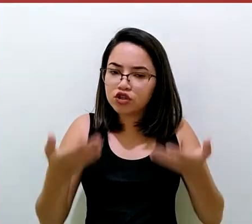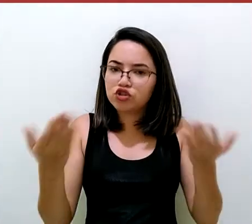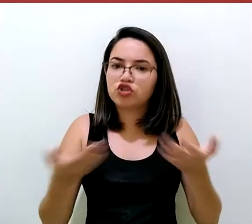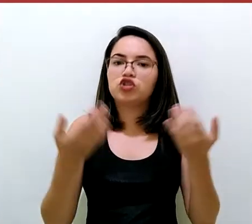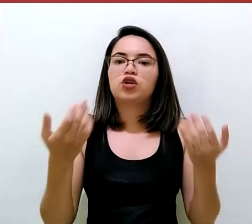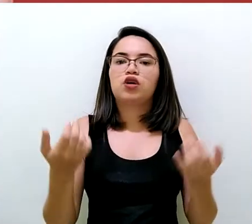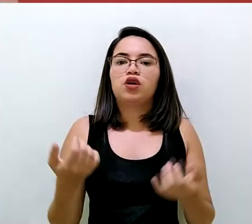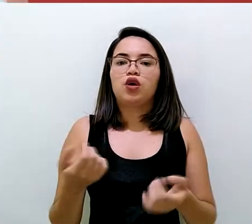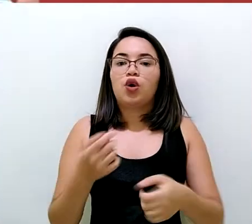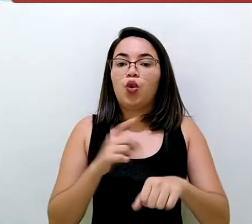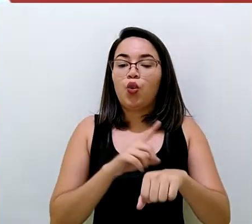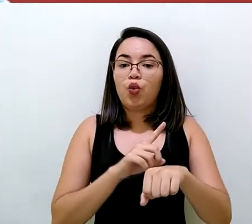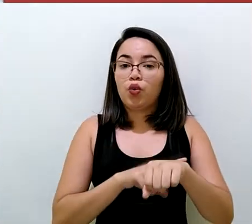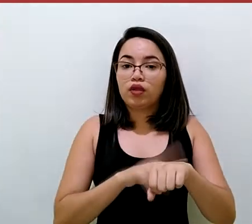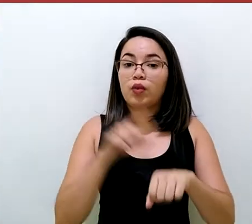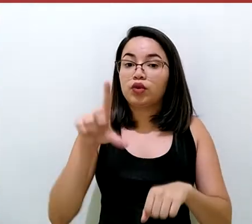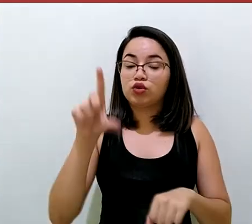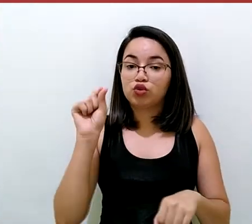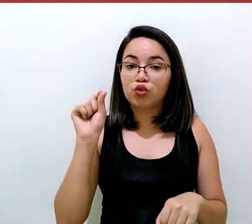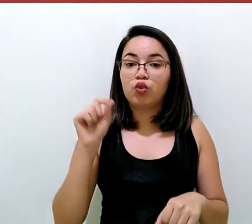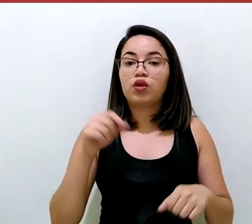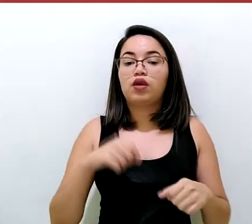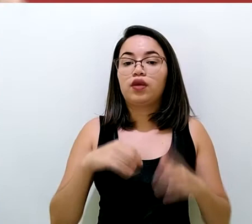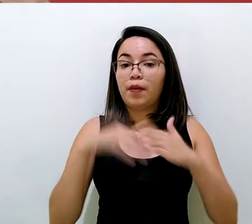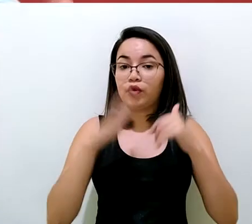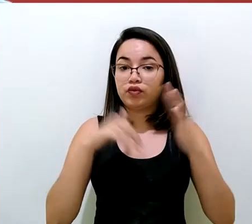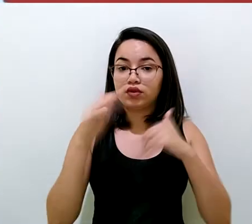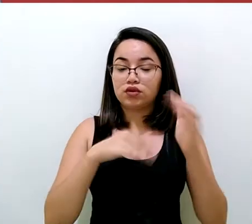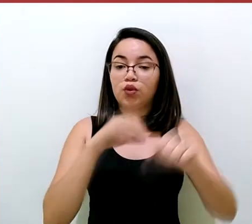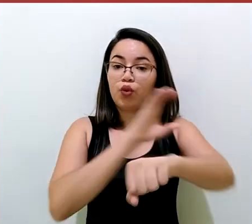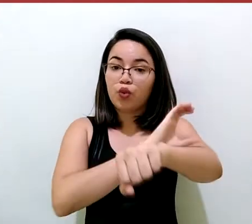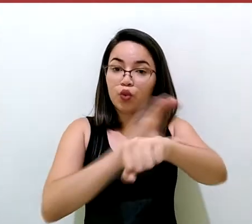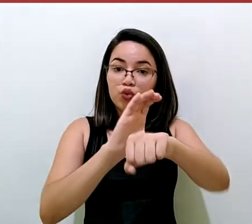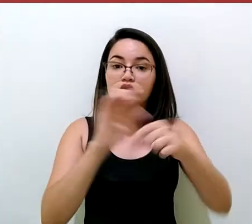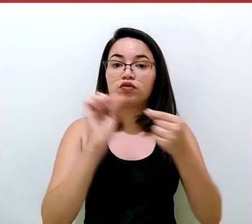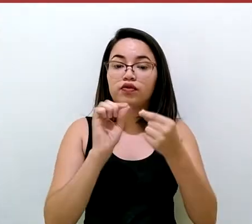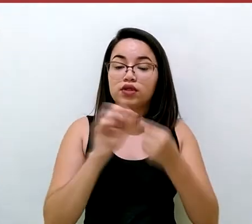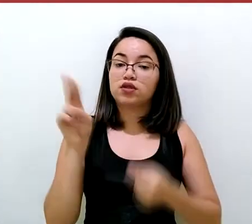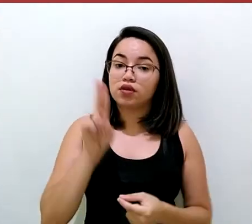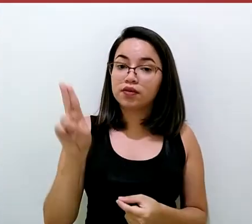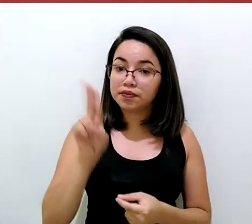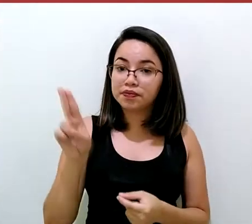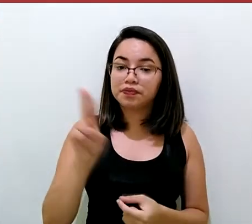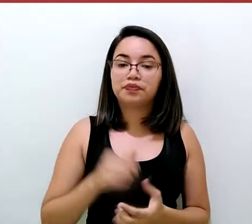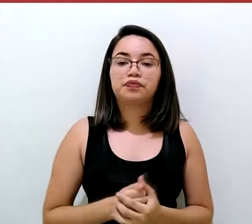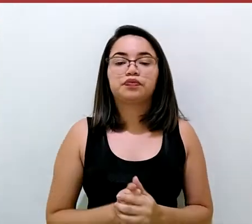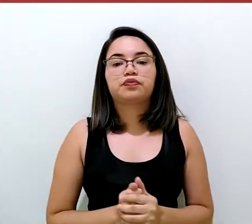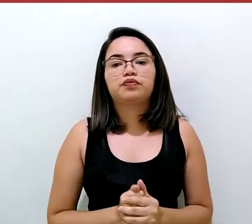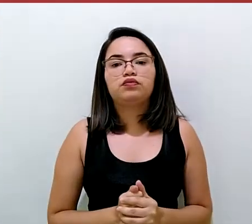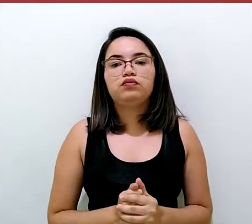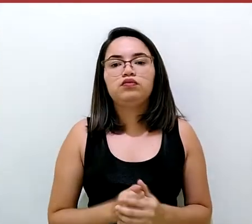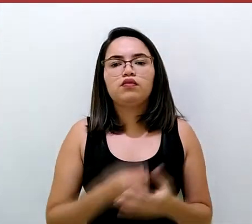tempo, a escolha da sua profissão, o curso que eles irão fazer na